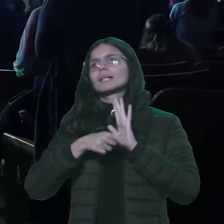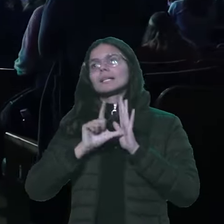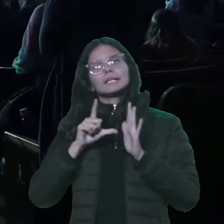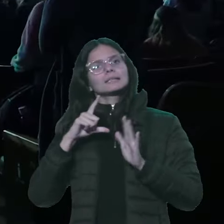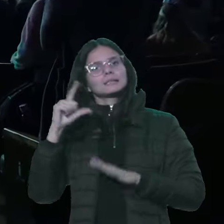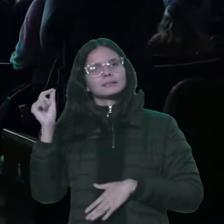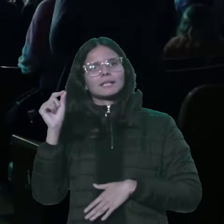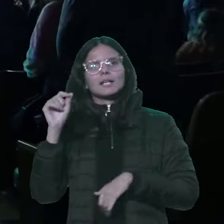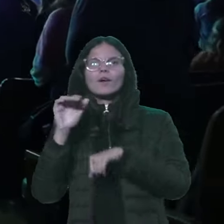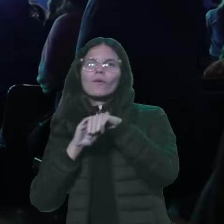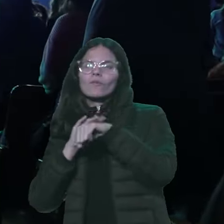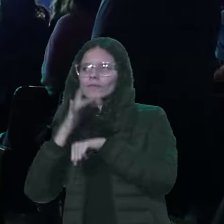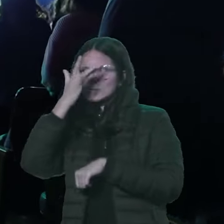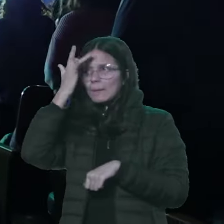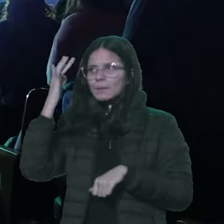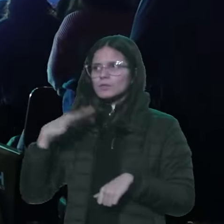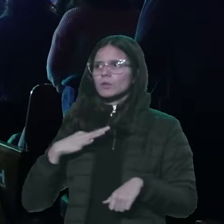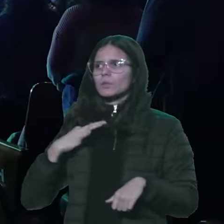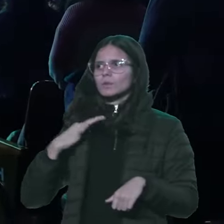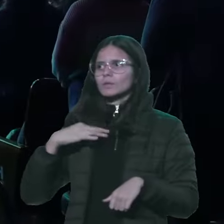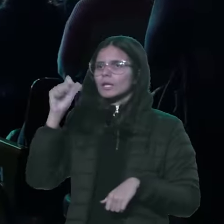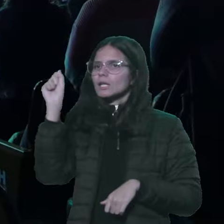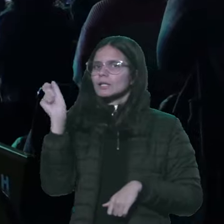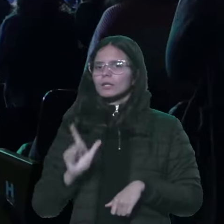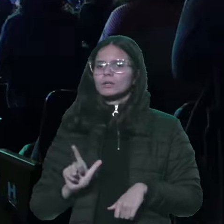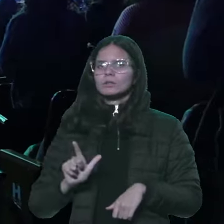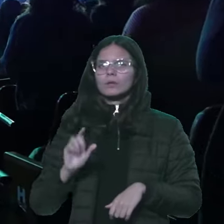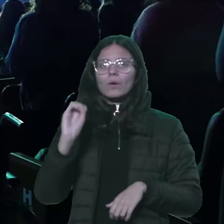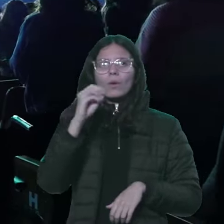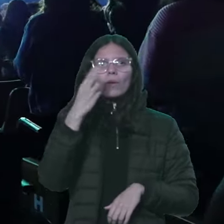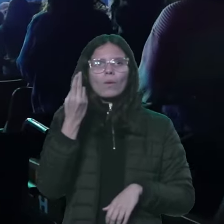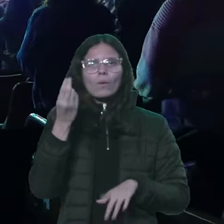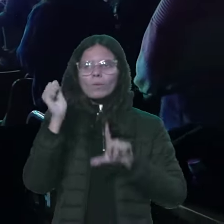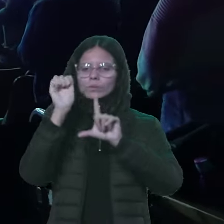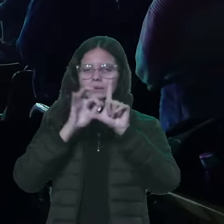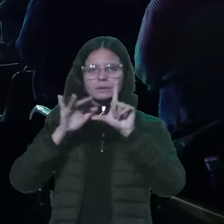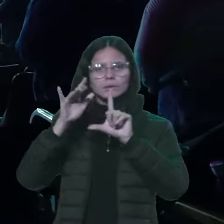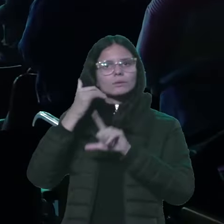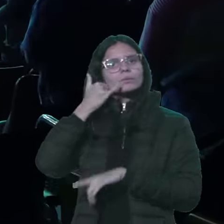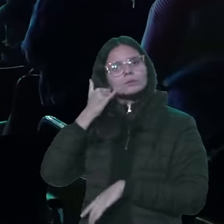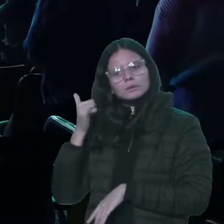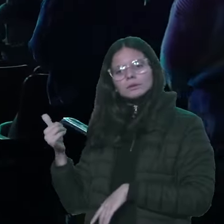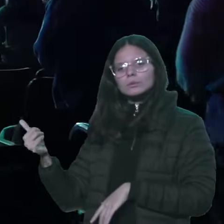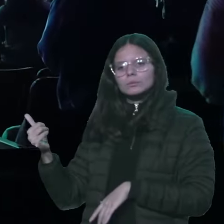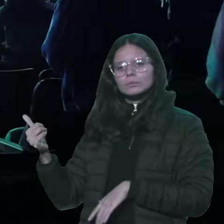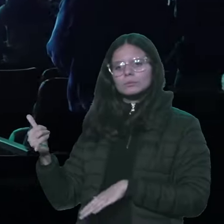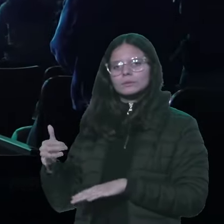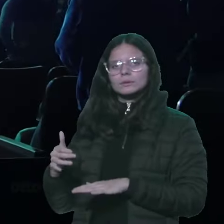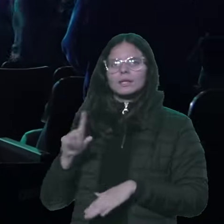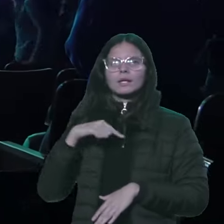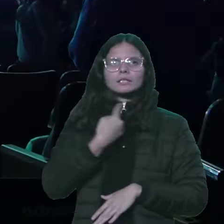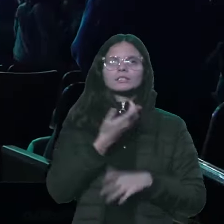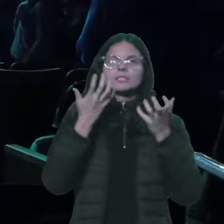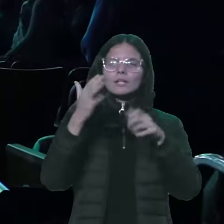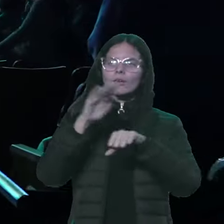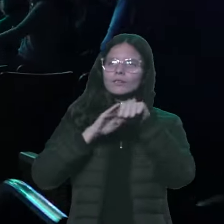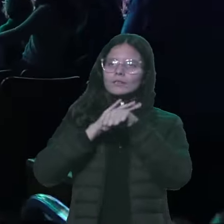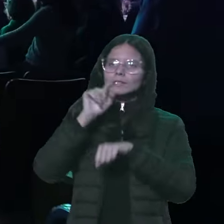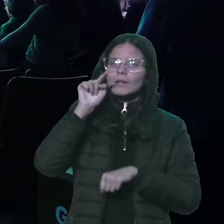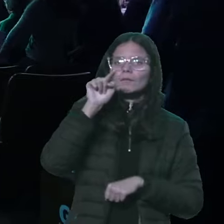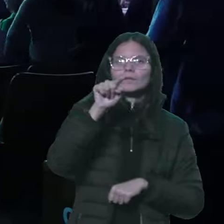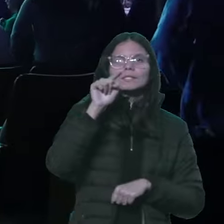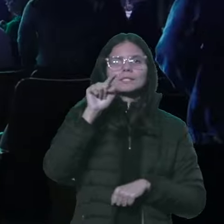fala com esse povo aqui de colete, ou aponta o celular ali, deixa o QR Code até o fim do culto aí. A gente quer entrar em contato com você para você viver